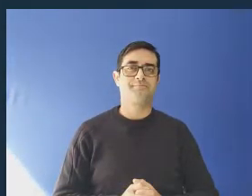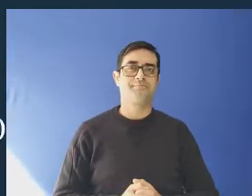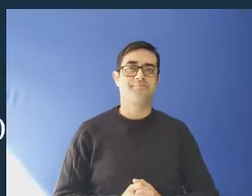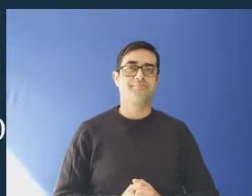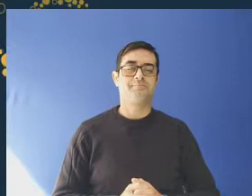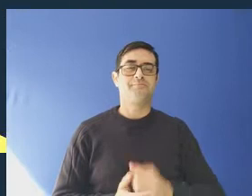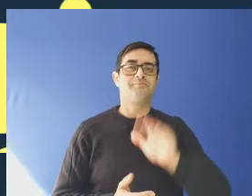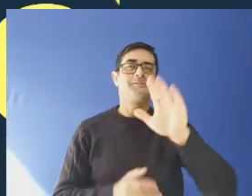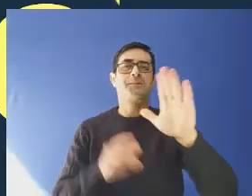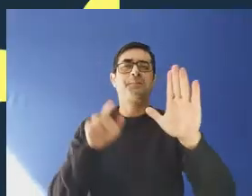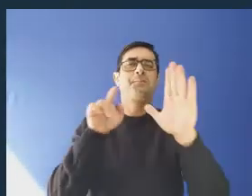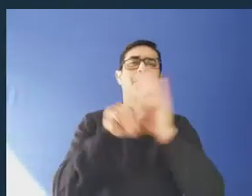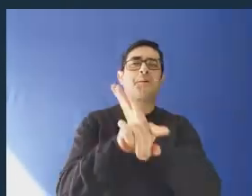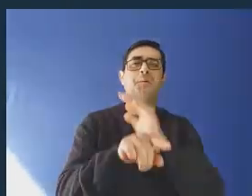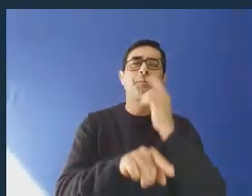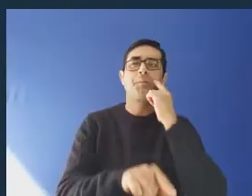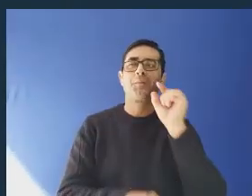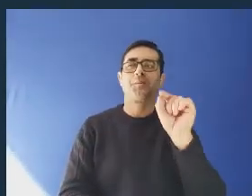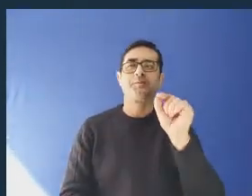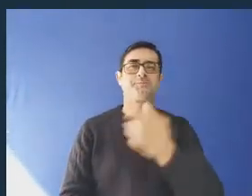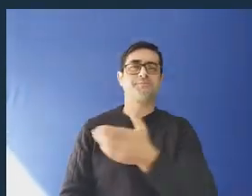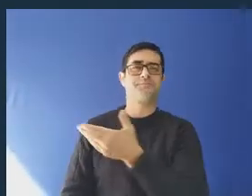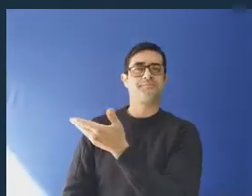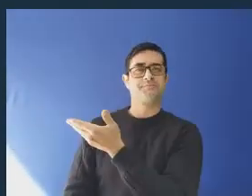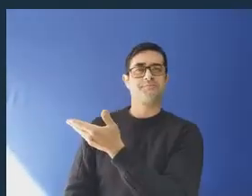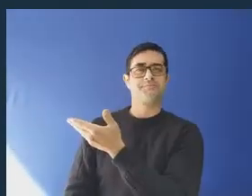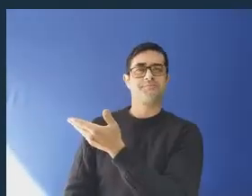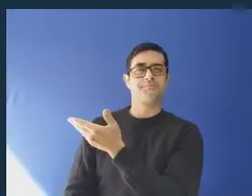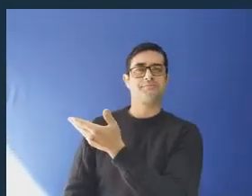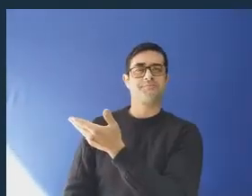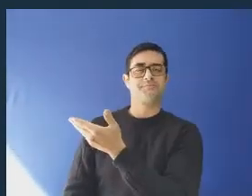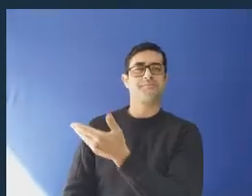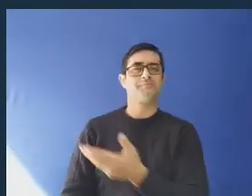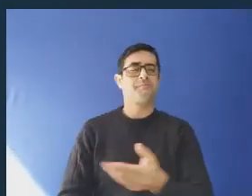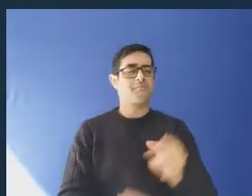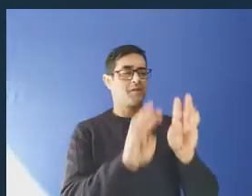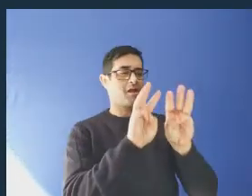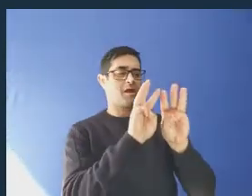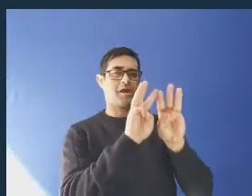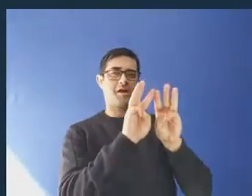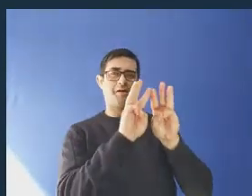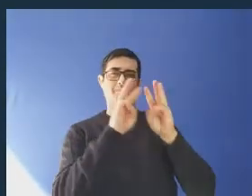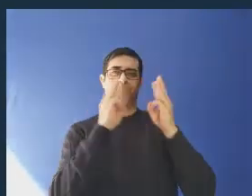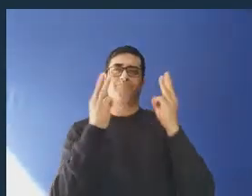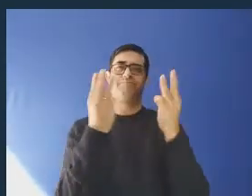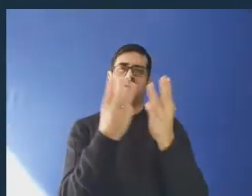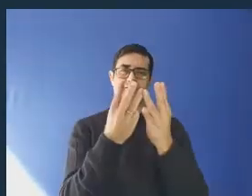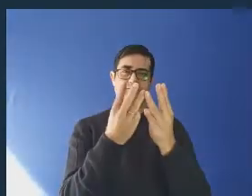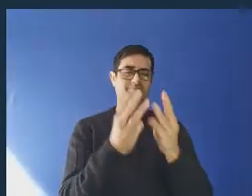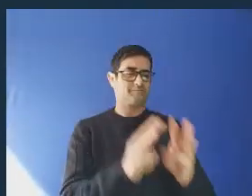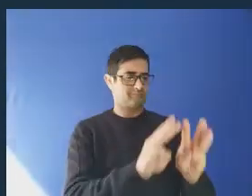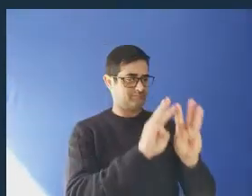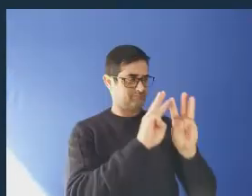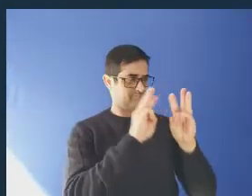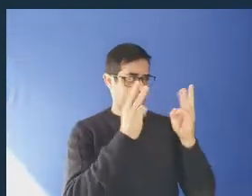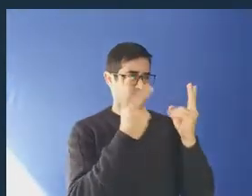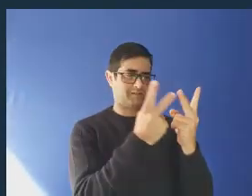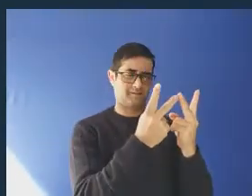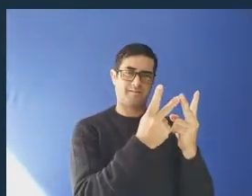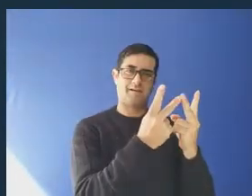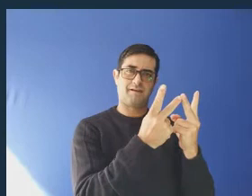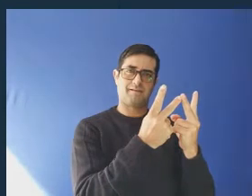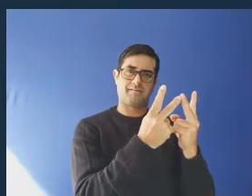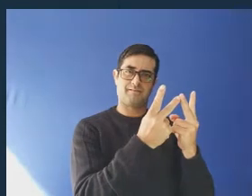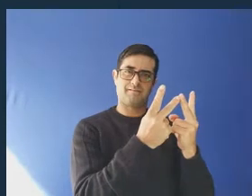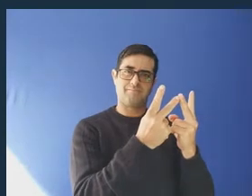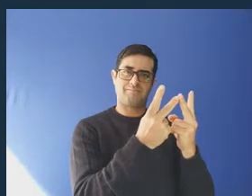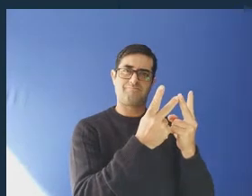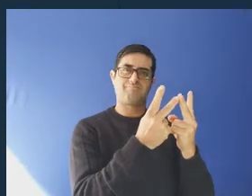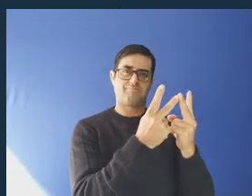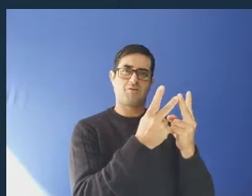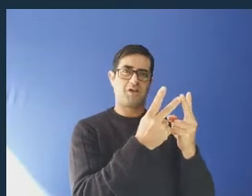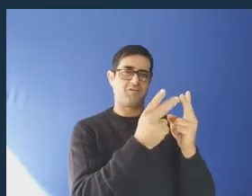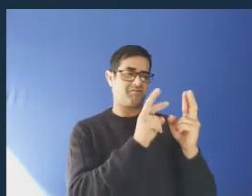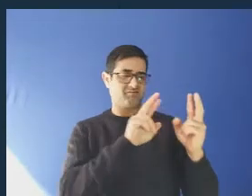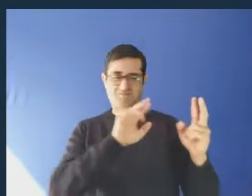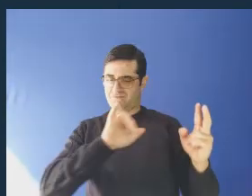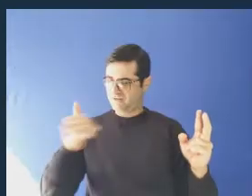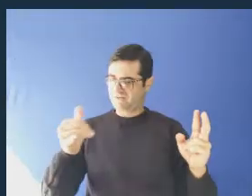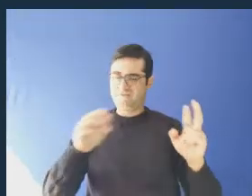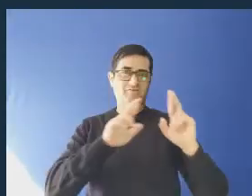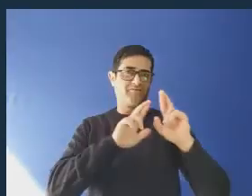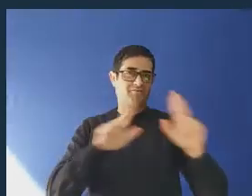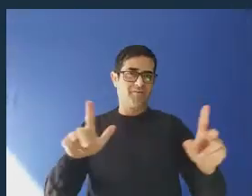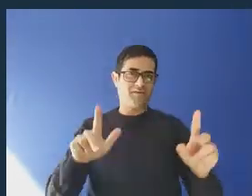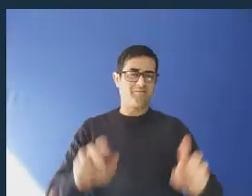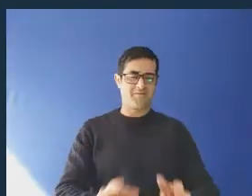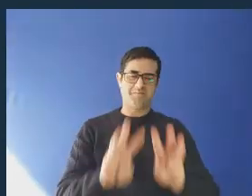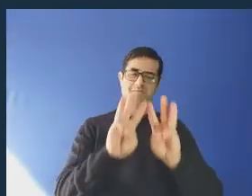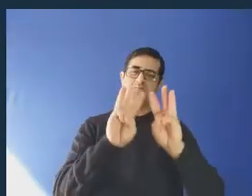nessa disciplina. Então, surge uma pergunta: se o que mais difere a massa, a matéria da energia é a massa,